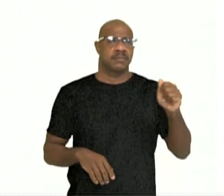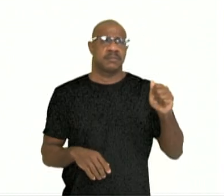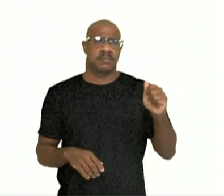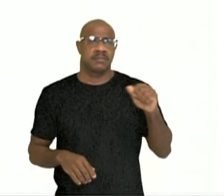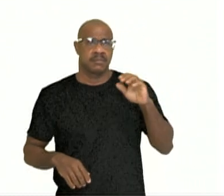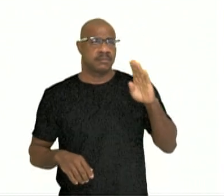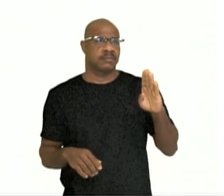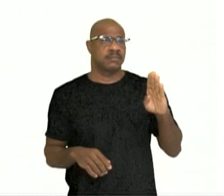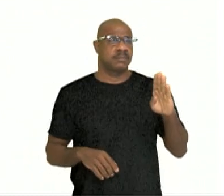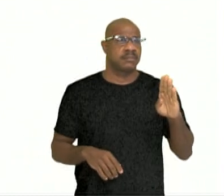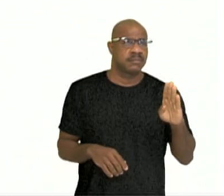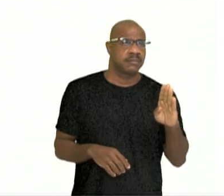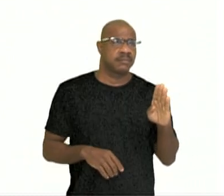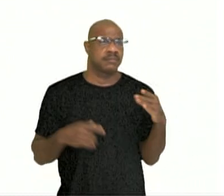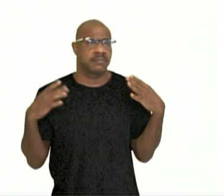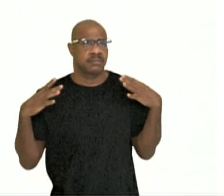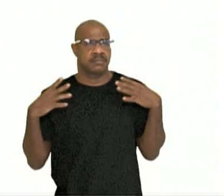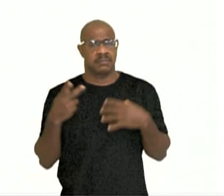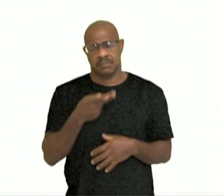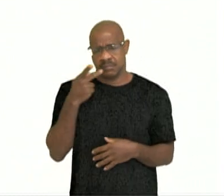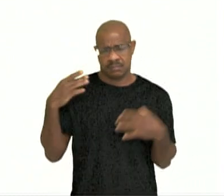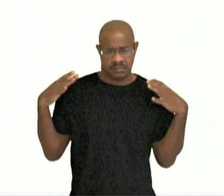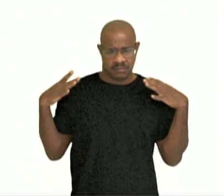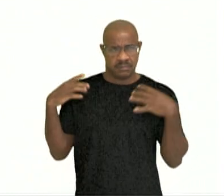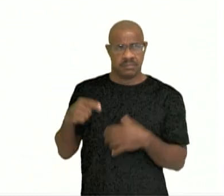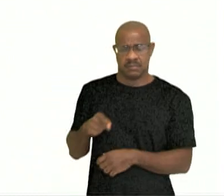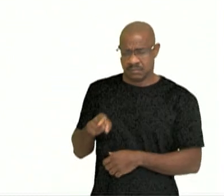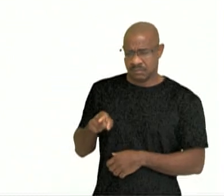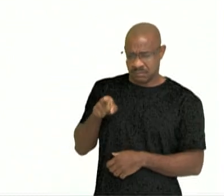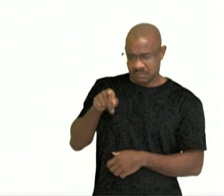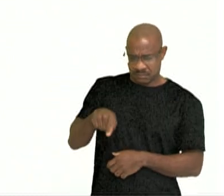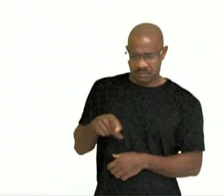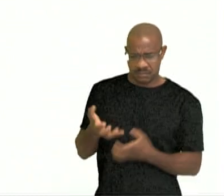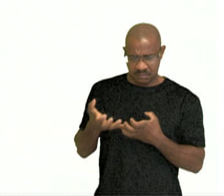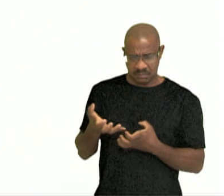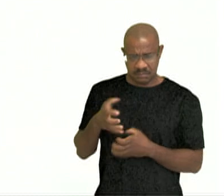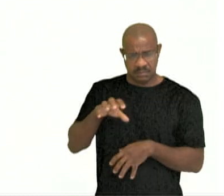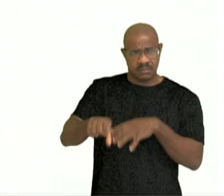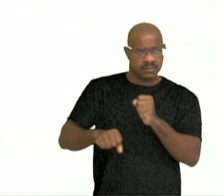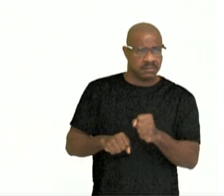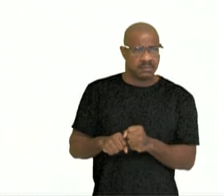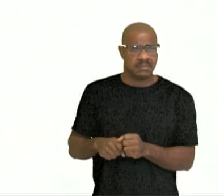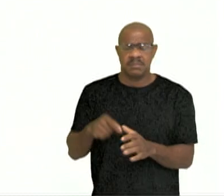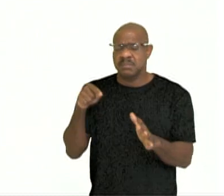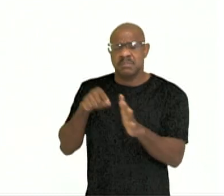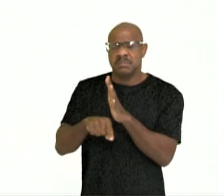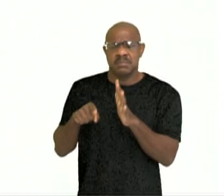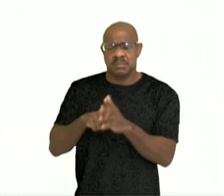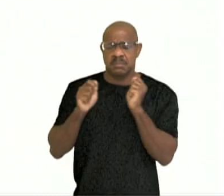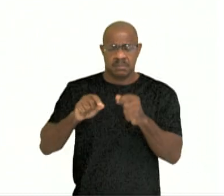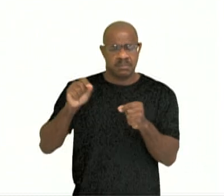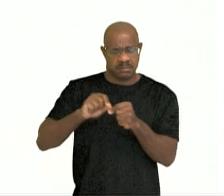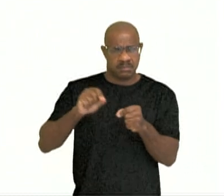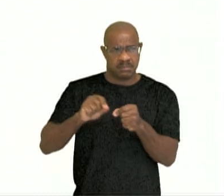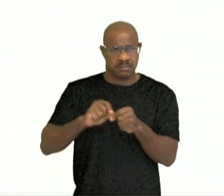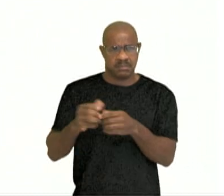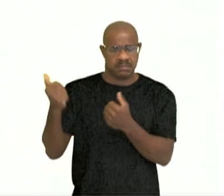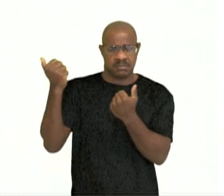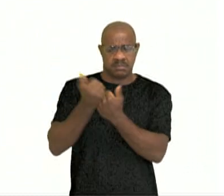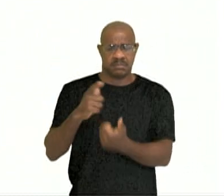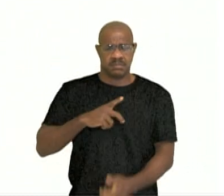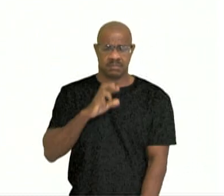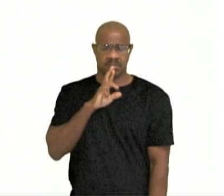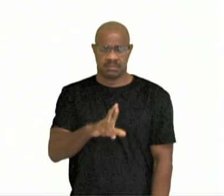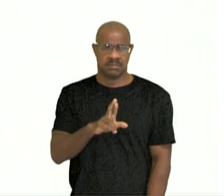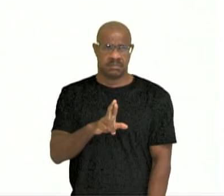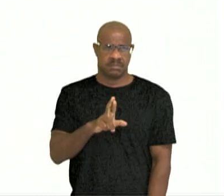diz, esta é que lhe buscais? Que pergunta o fidalgo poderia ter feito para essa